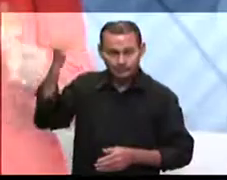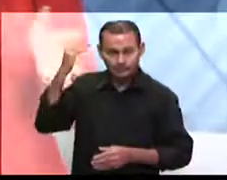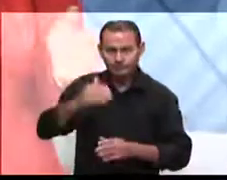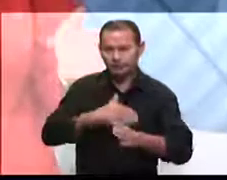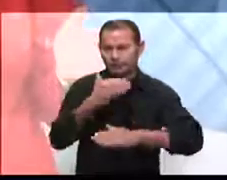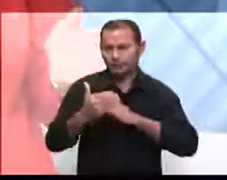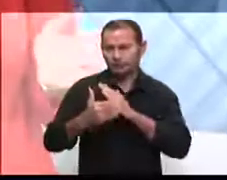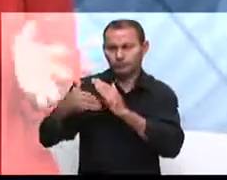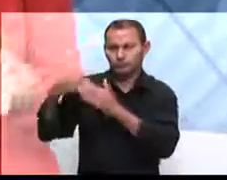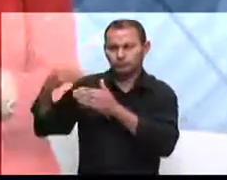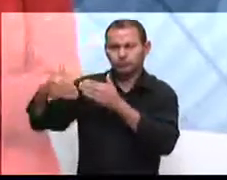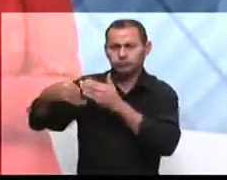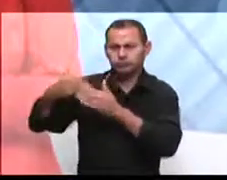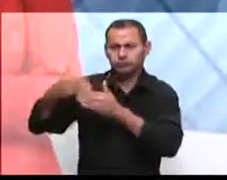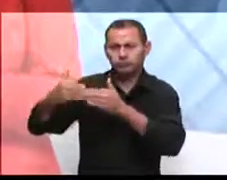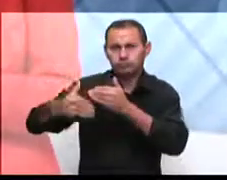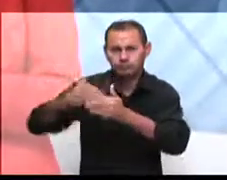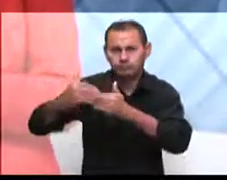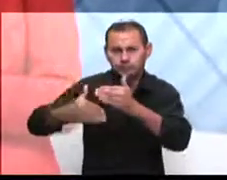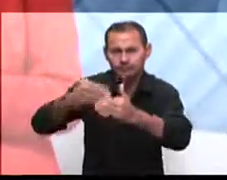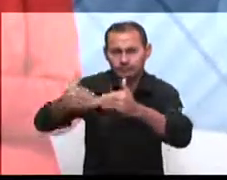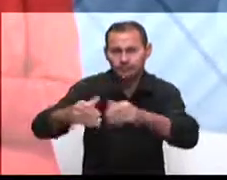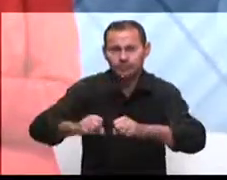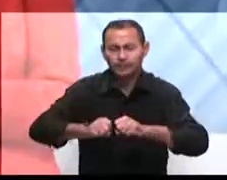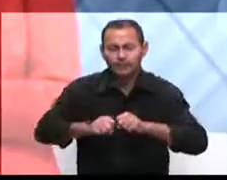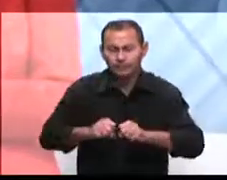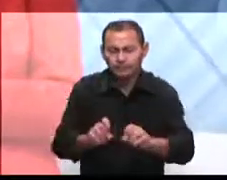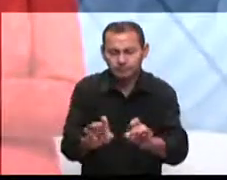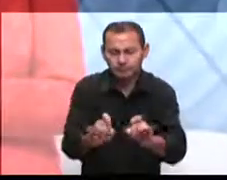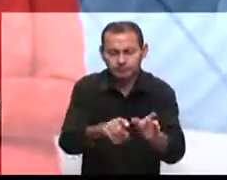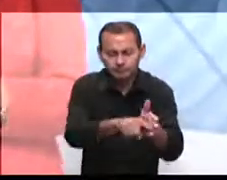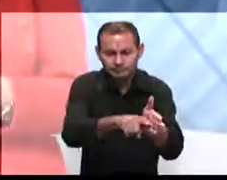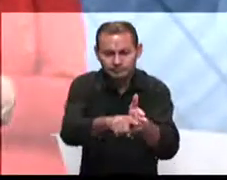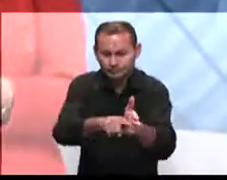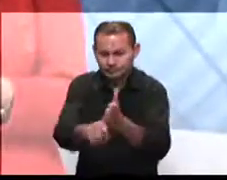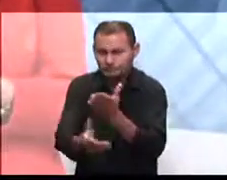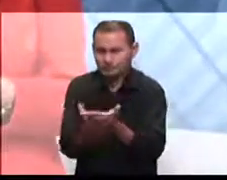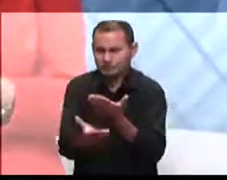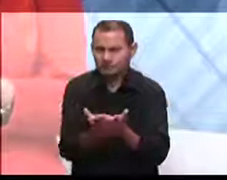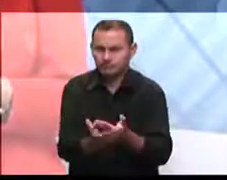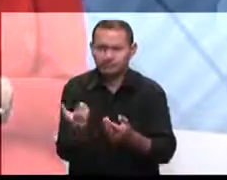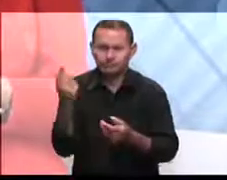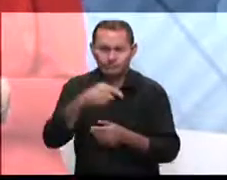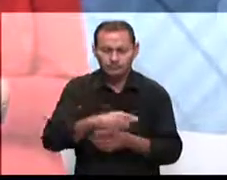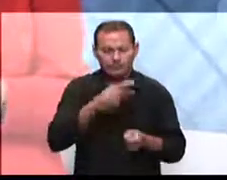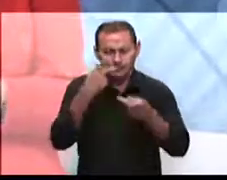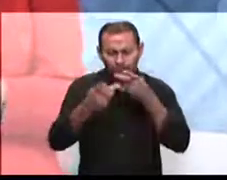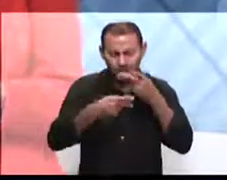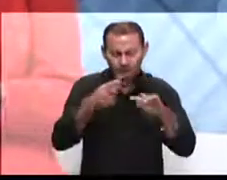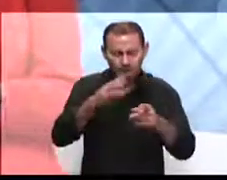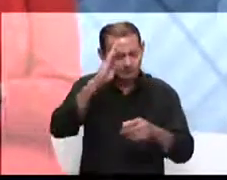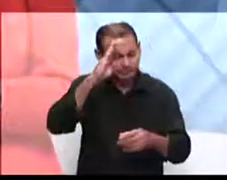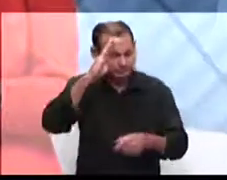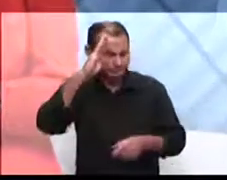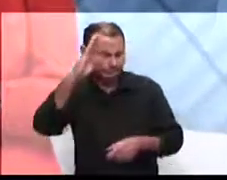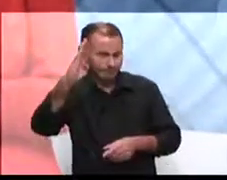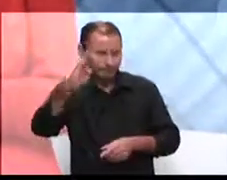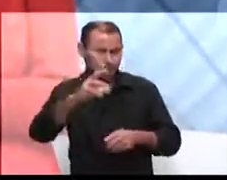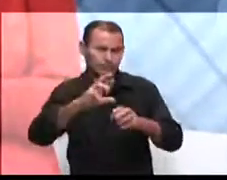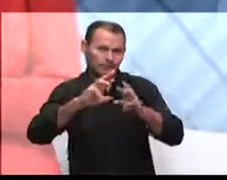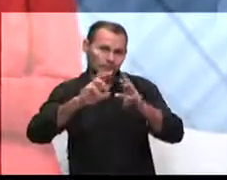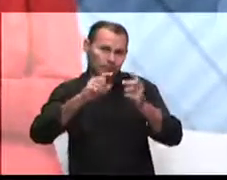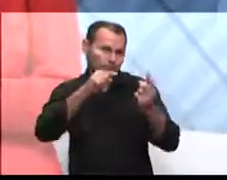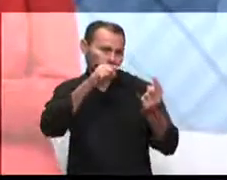todo o processo de pesquisa mercadológica. Então, voltamos, falamos sobre